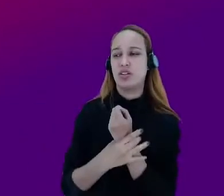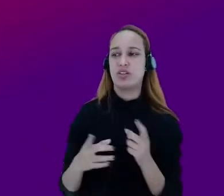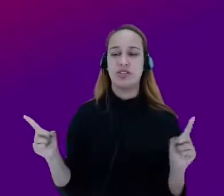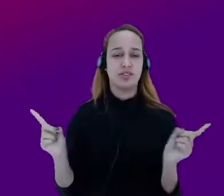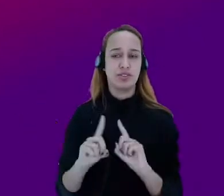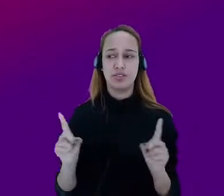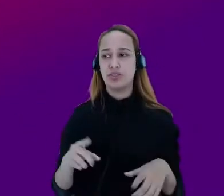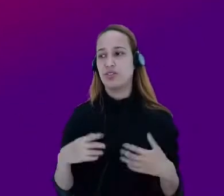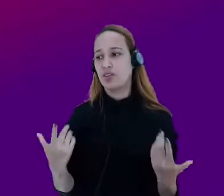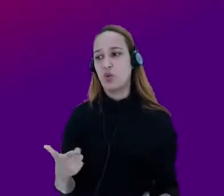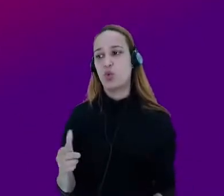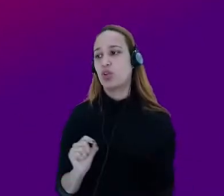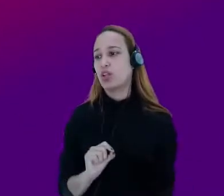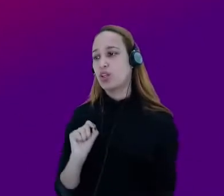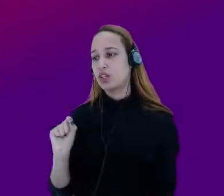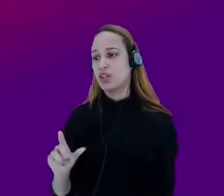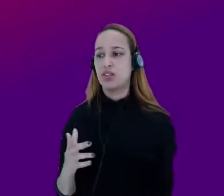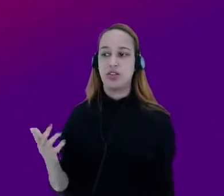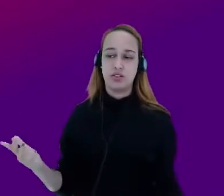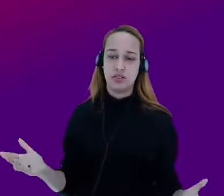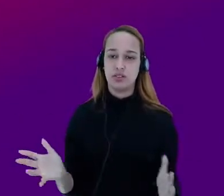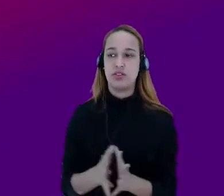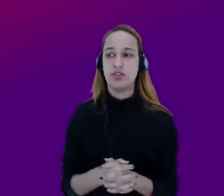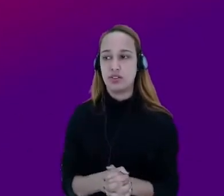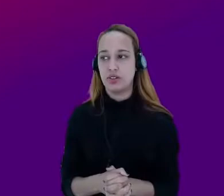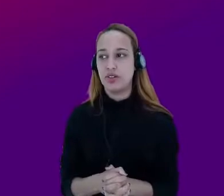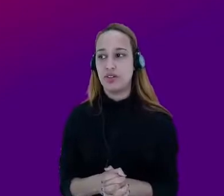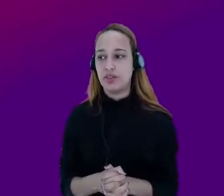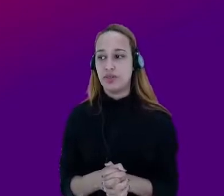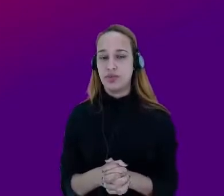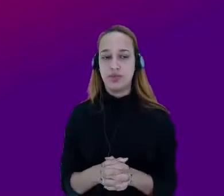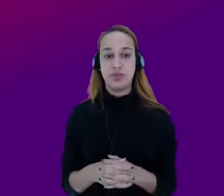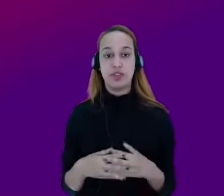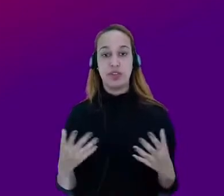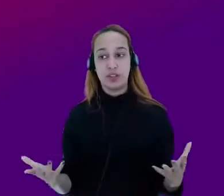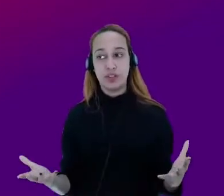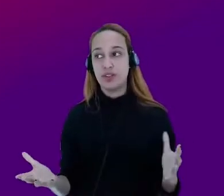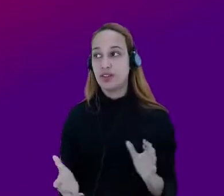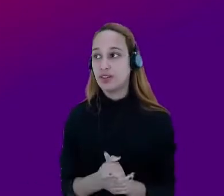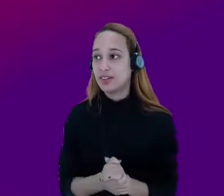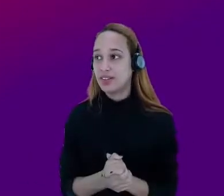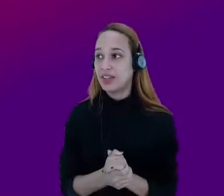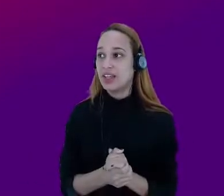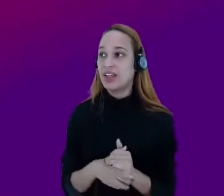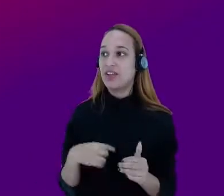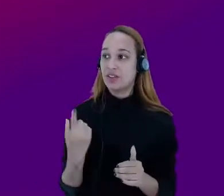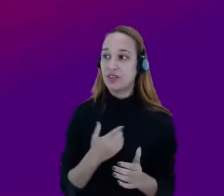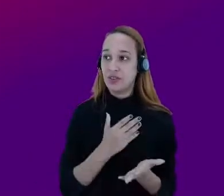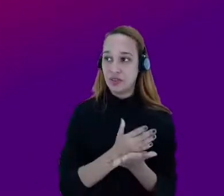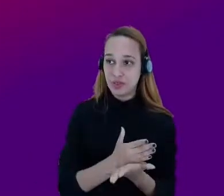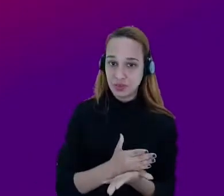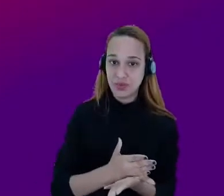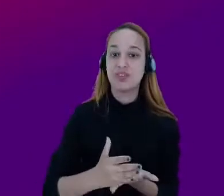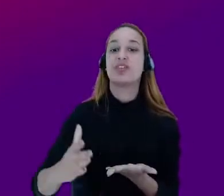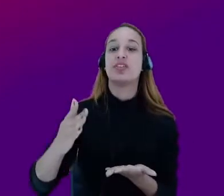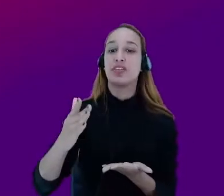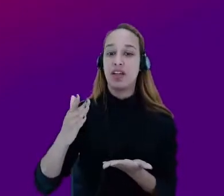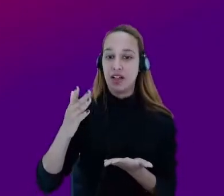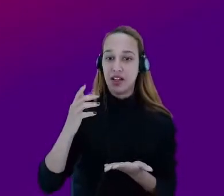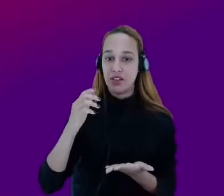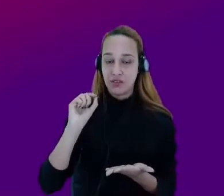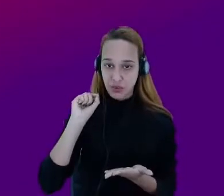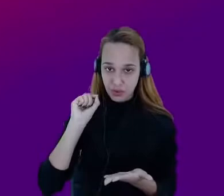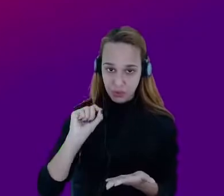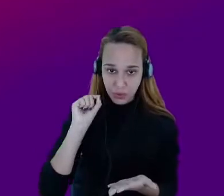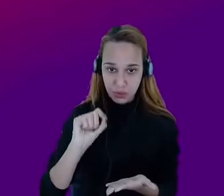Não existe mais isso, né? Então, aí você começa a ter uma